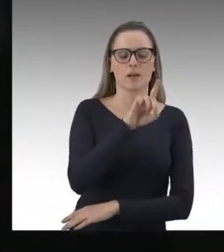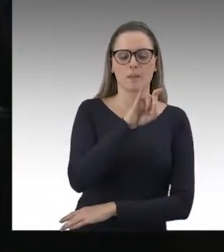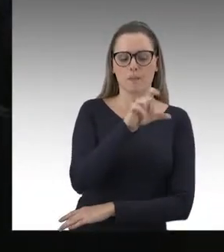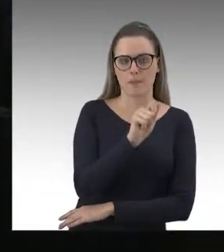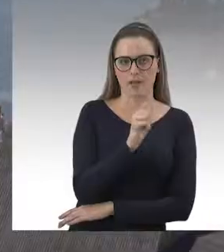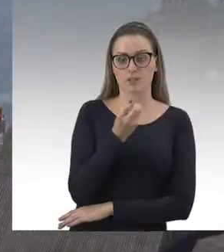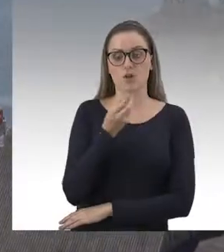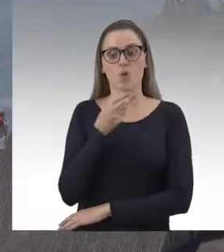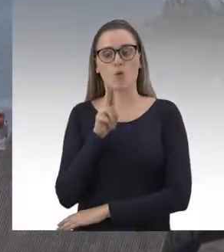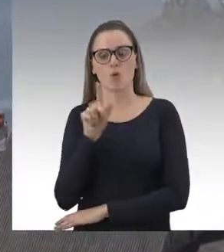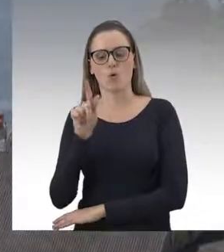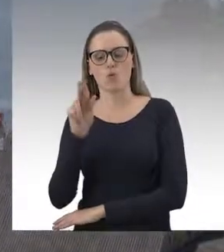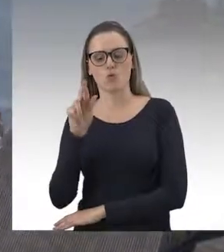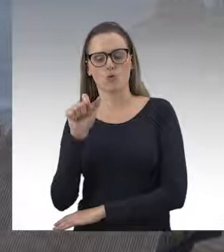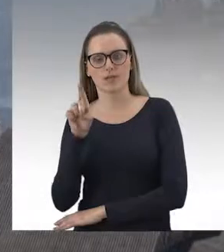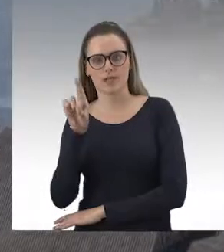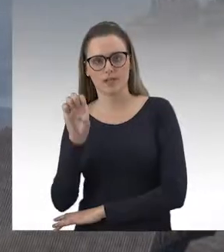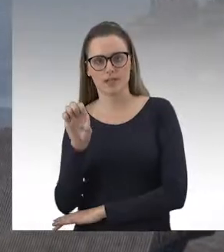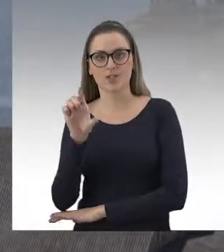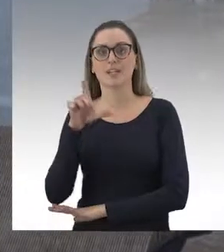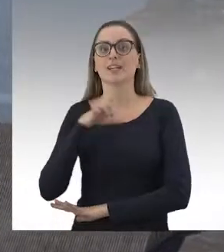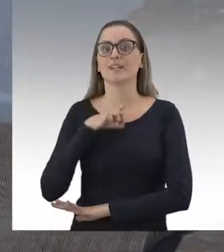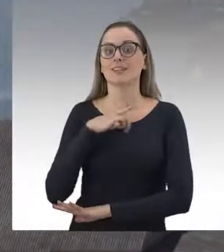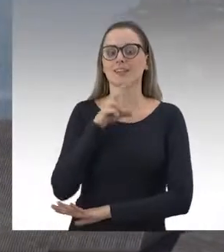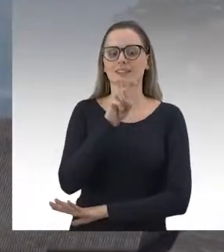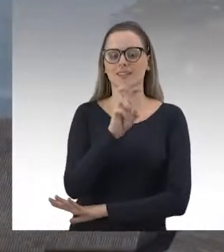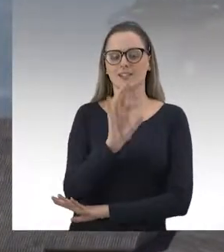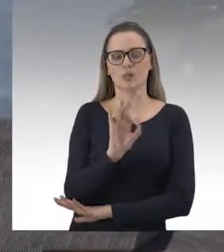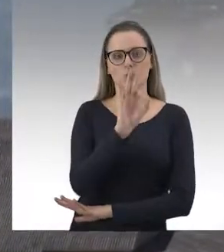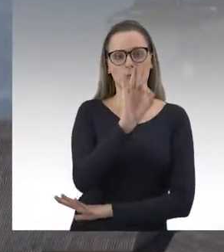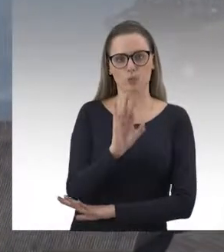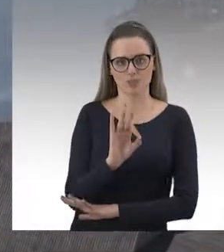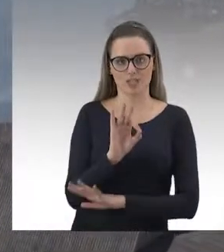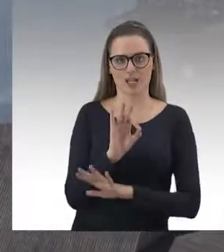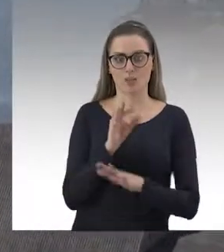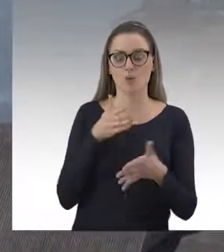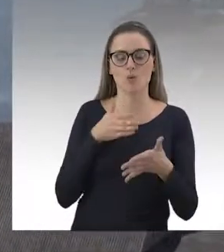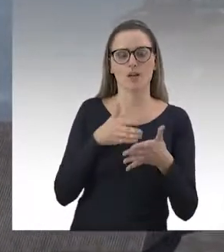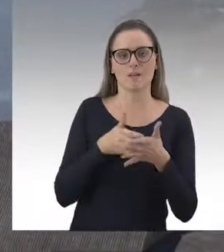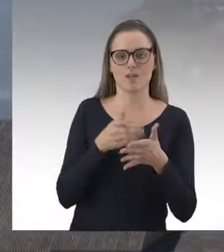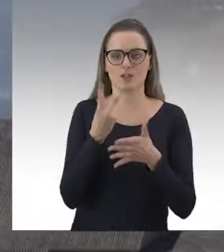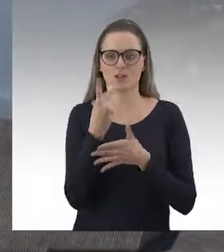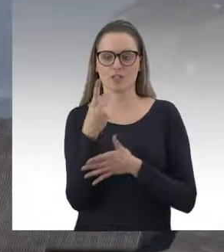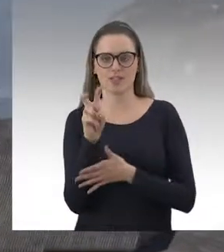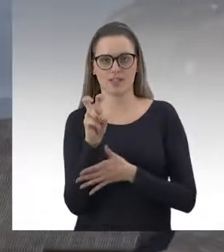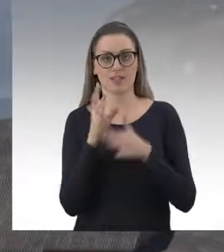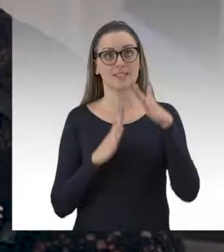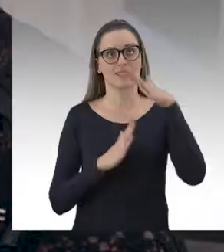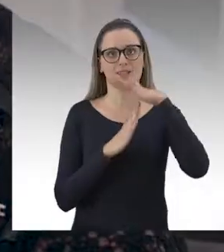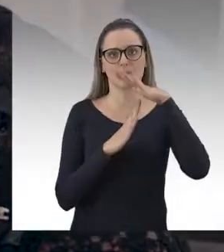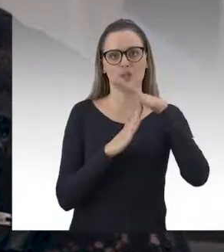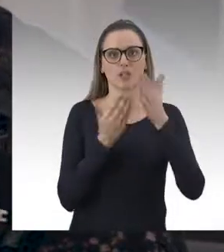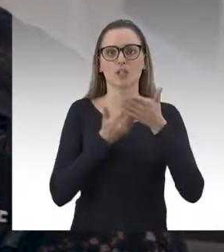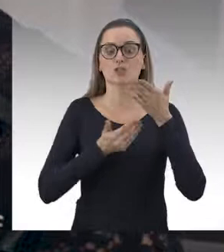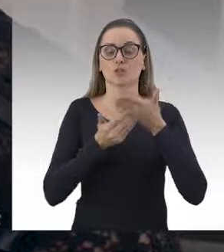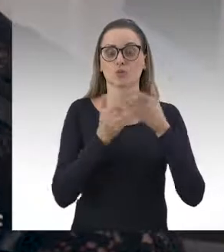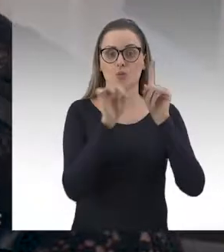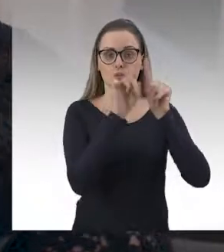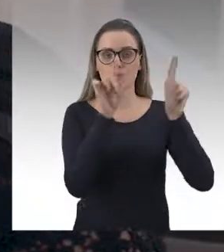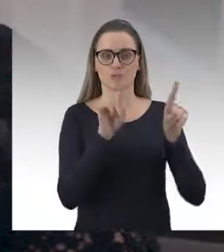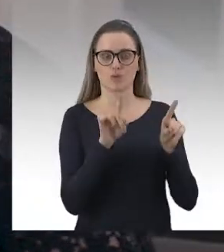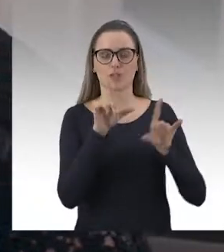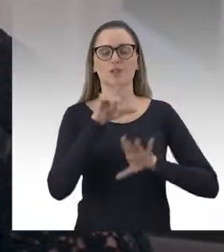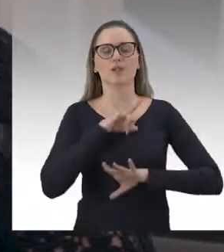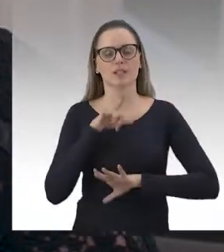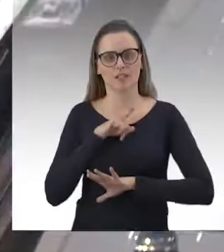grande porte, ter um percentual de 5% no mínimo e 15% no máximo do seu corpo funcional